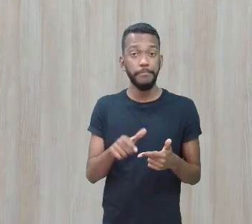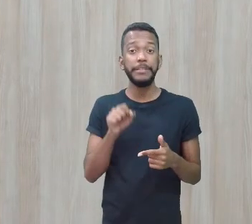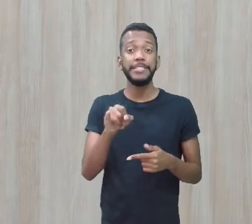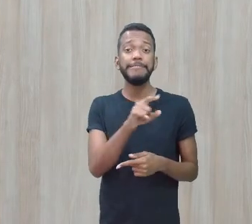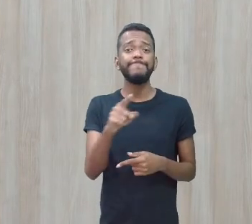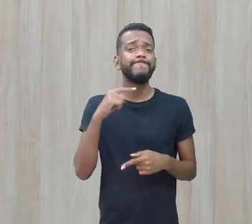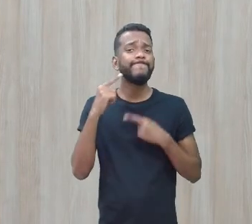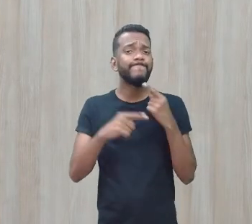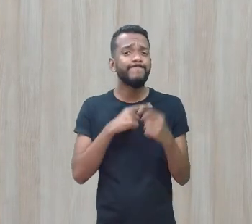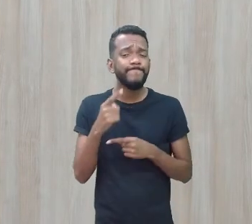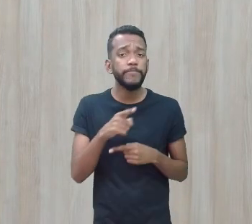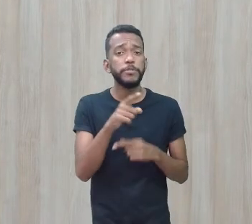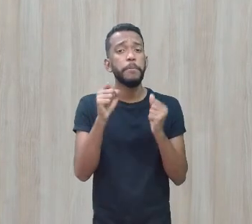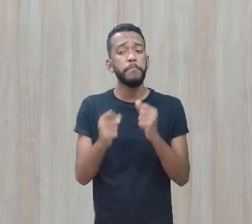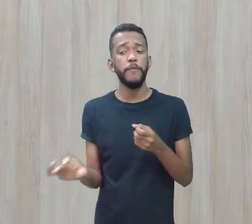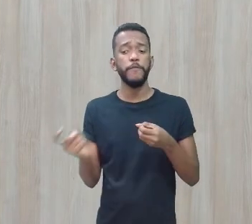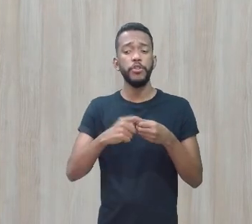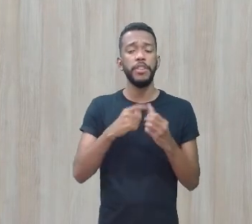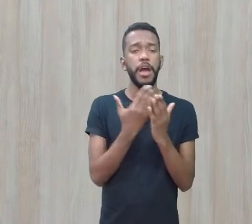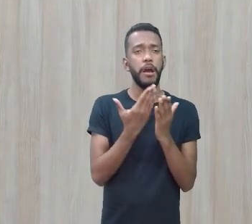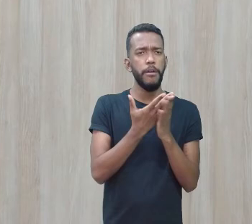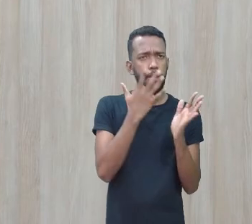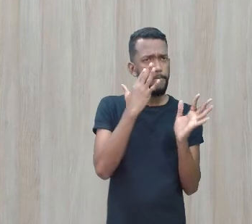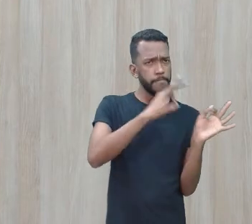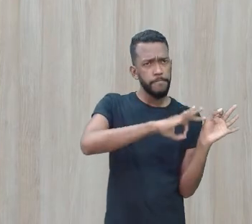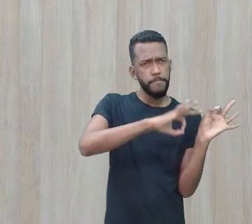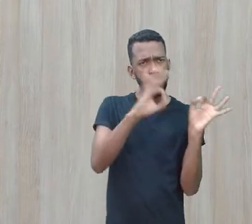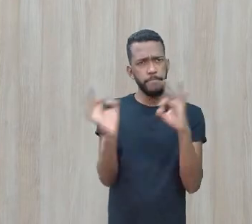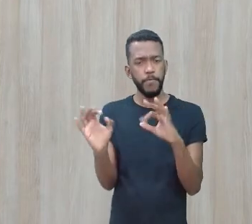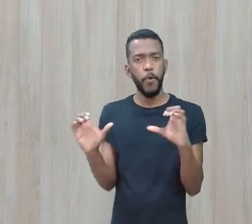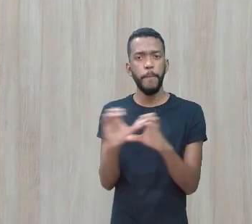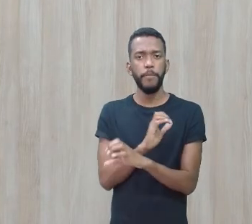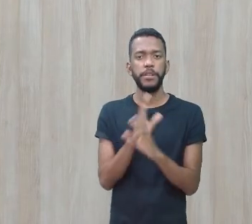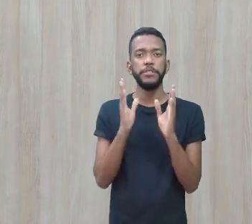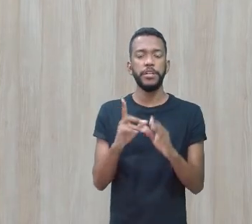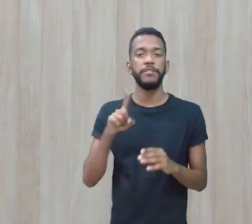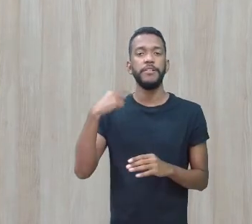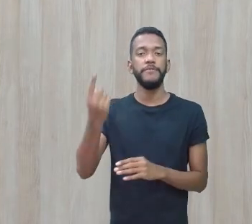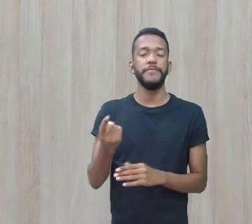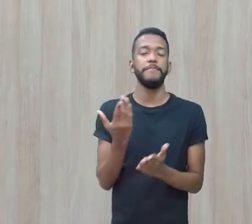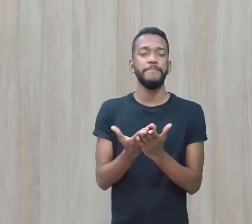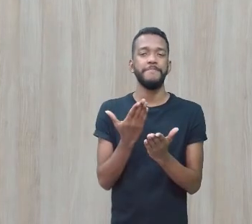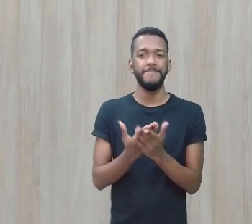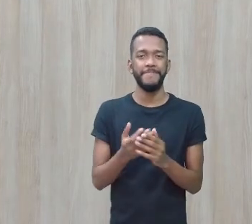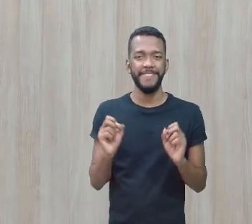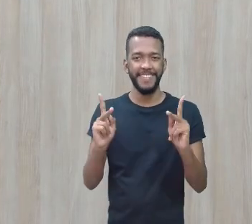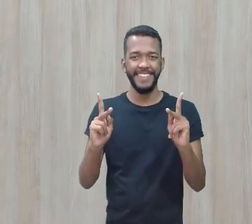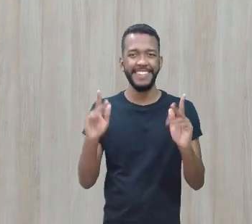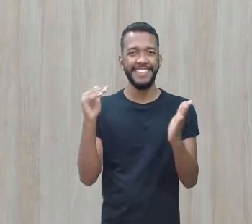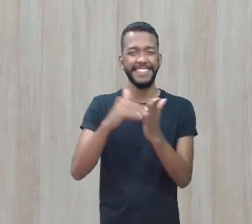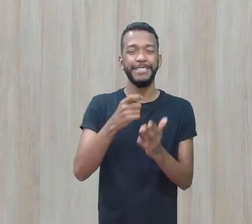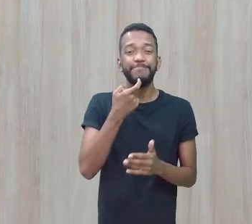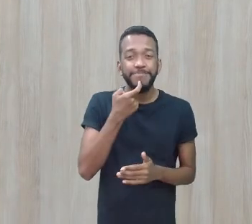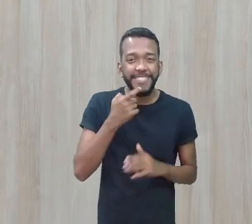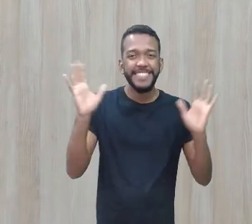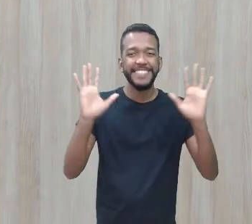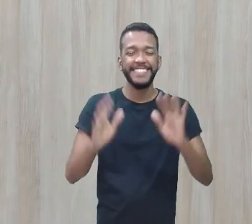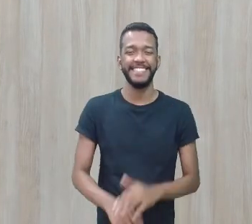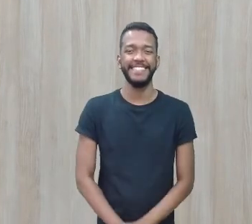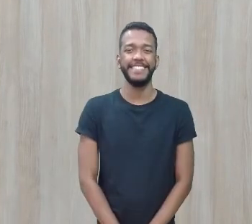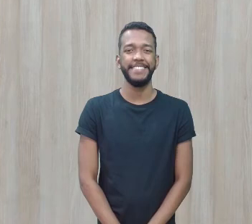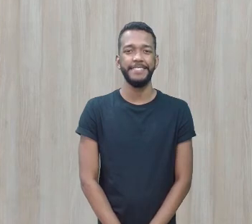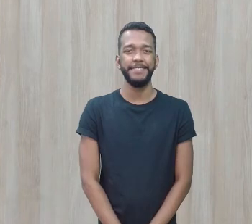teve dúvida, você volta nessa aula para fazer a anotação completinha e a gente se vê na próxima, tá bom? Até breve, pessoal!